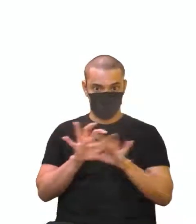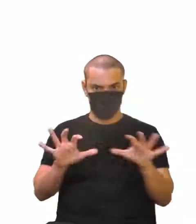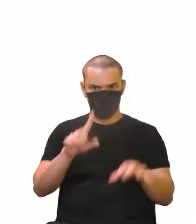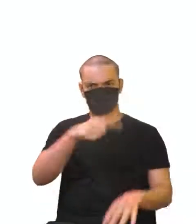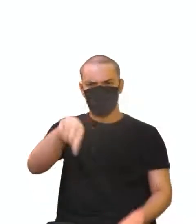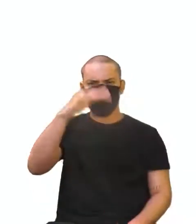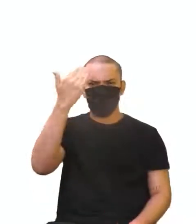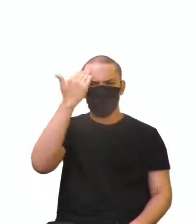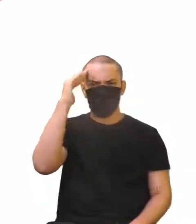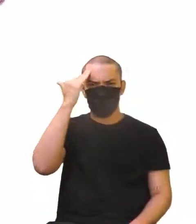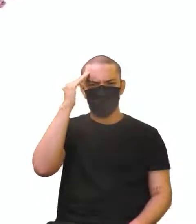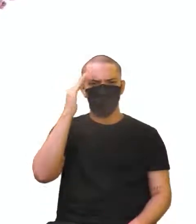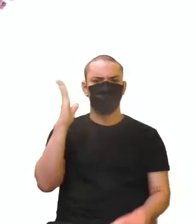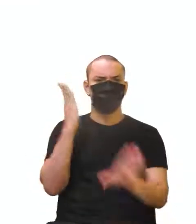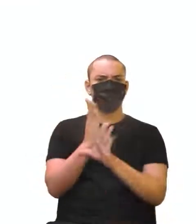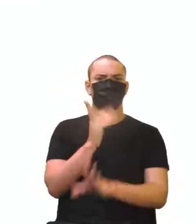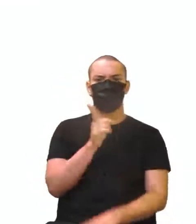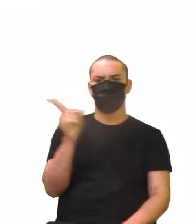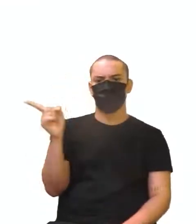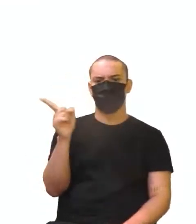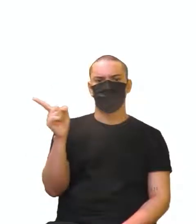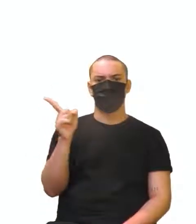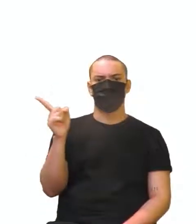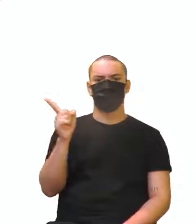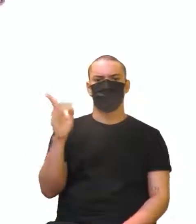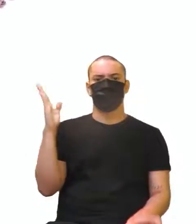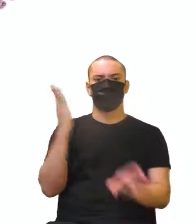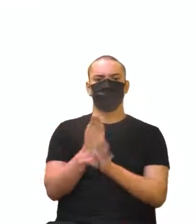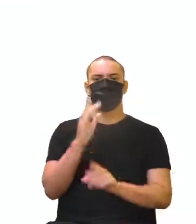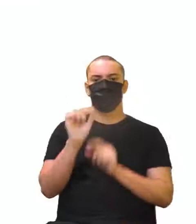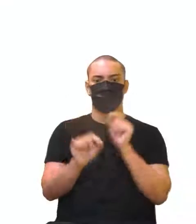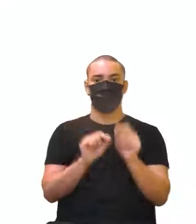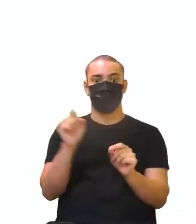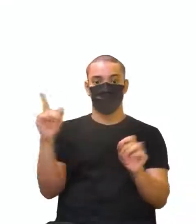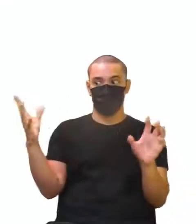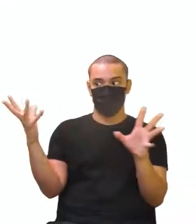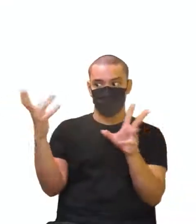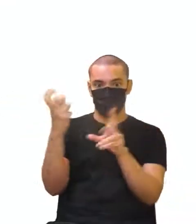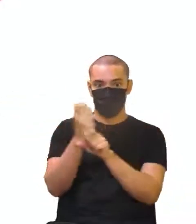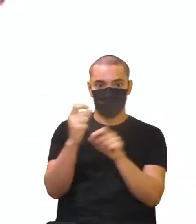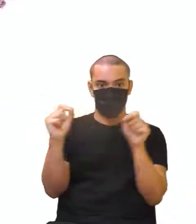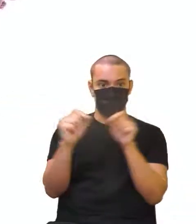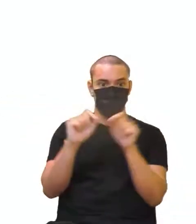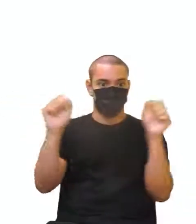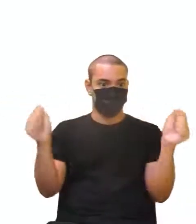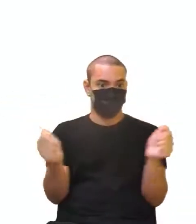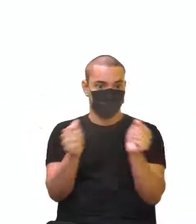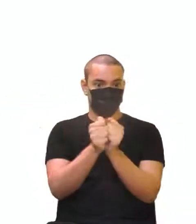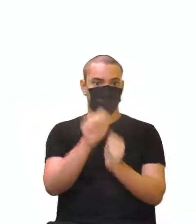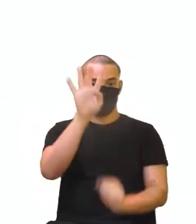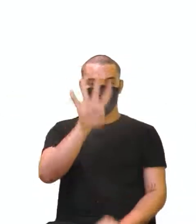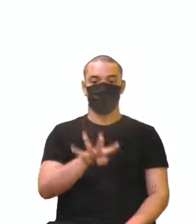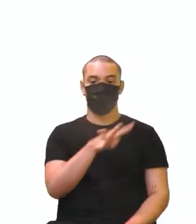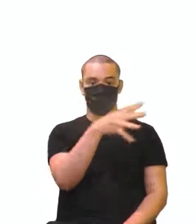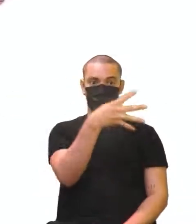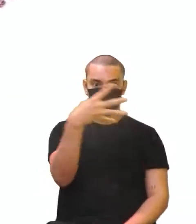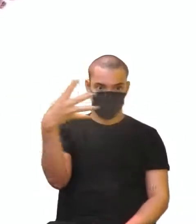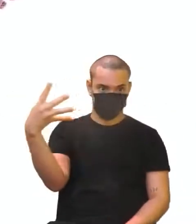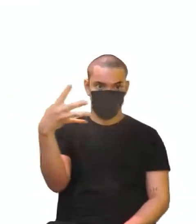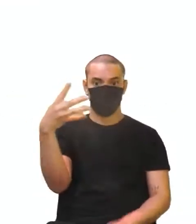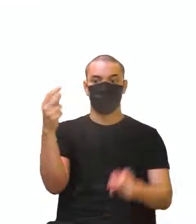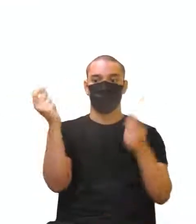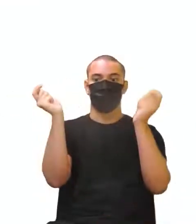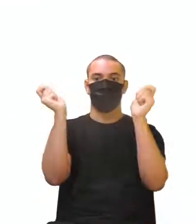entendeu? Por aqui, através desse cálculo, digamos assim, que a gente usando o quadro de Pinet, a